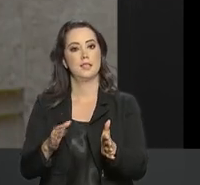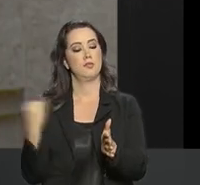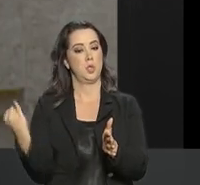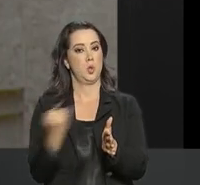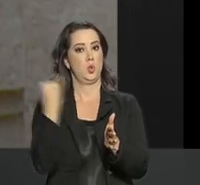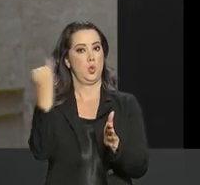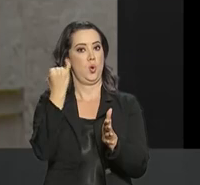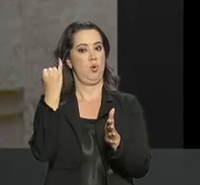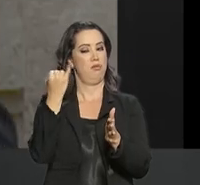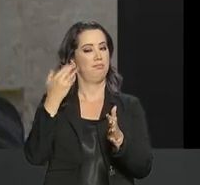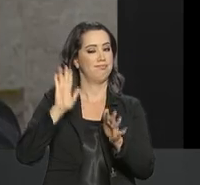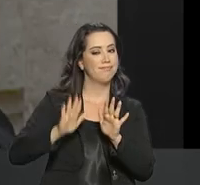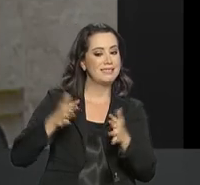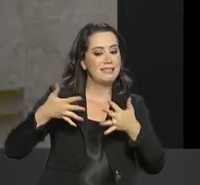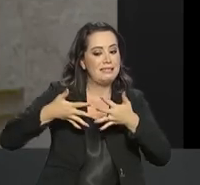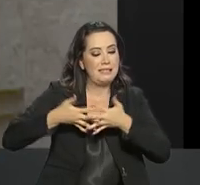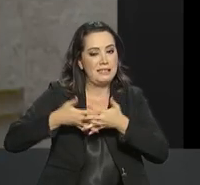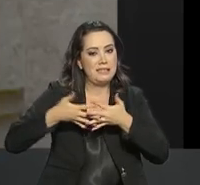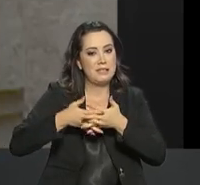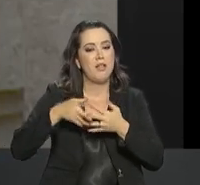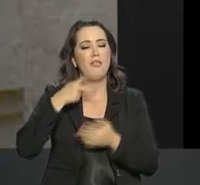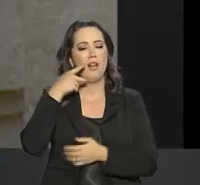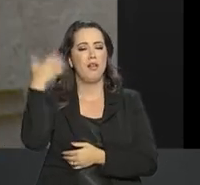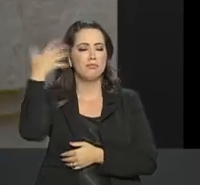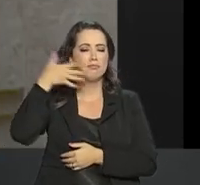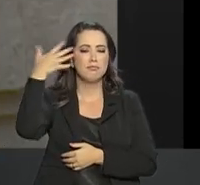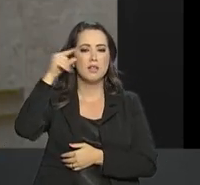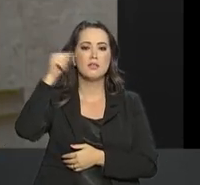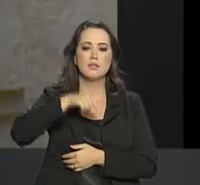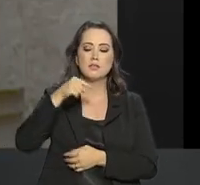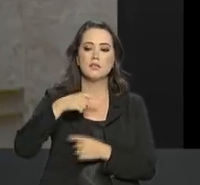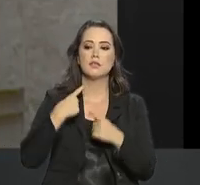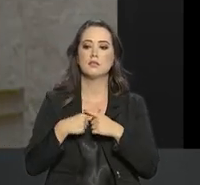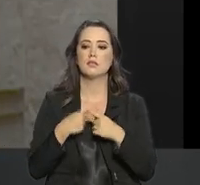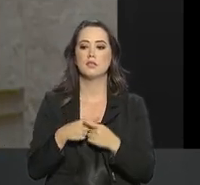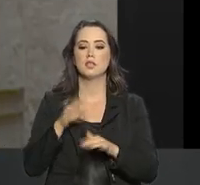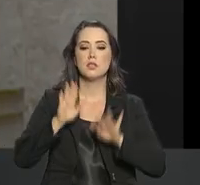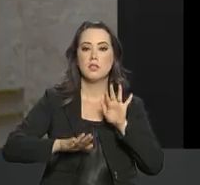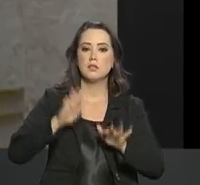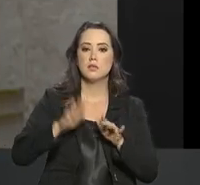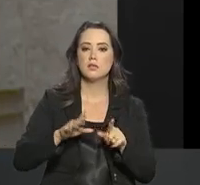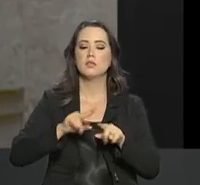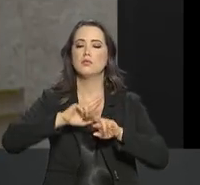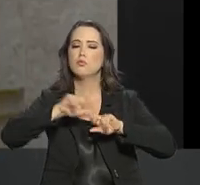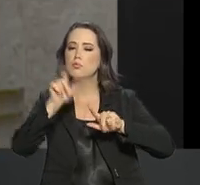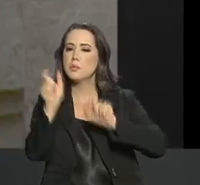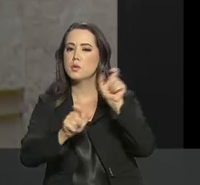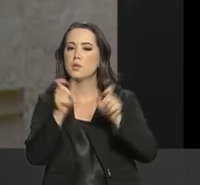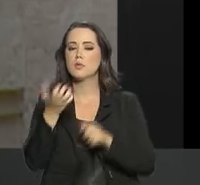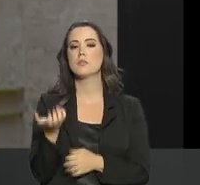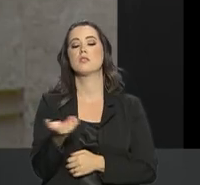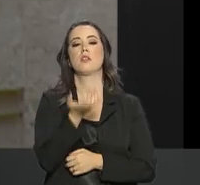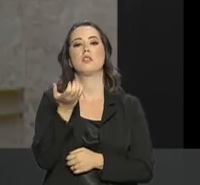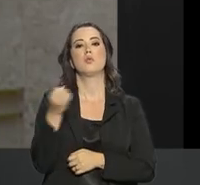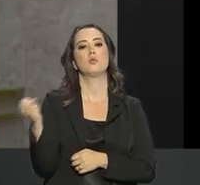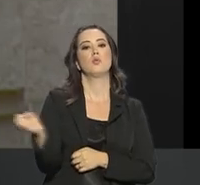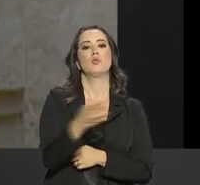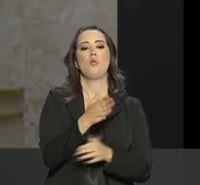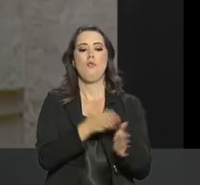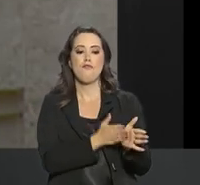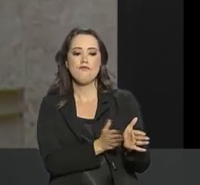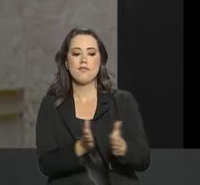histórico conturbado, como aqui foi relatado, em que muitos e muitos desejam uma nova